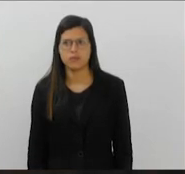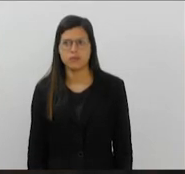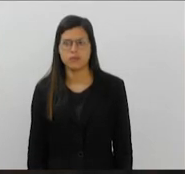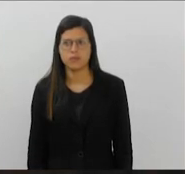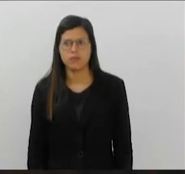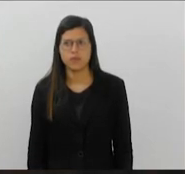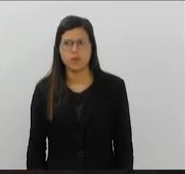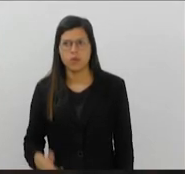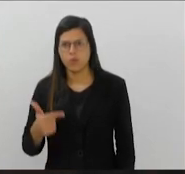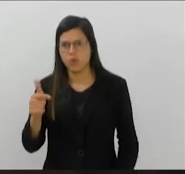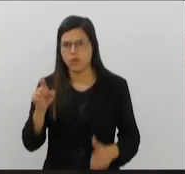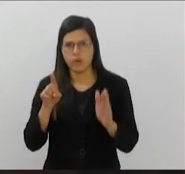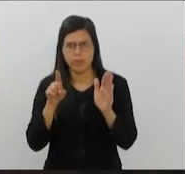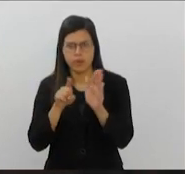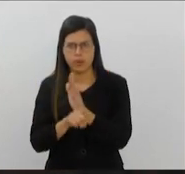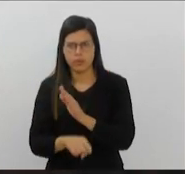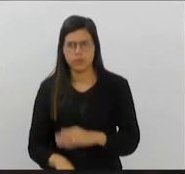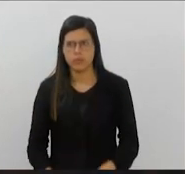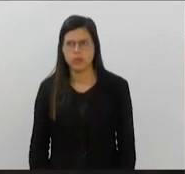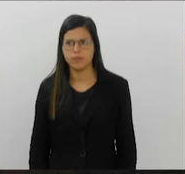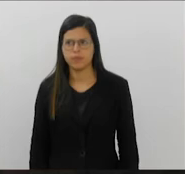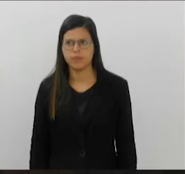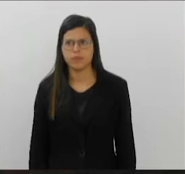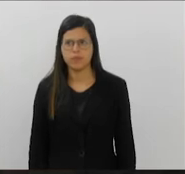Mais uma pergunta?